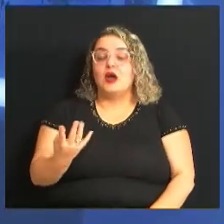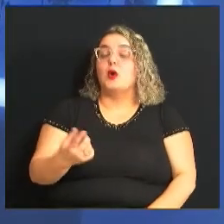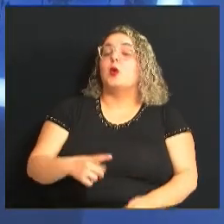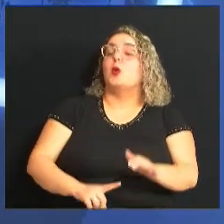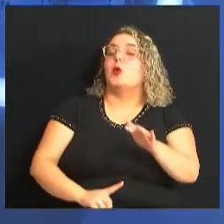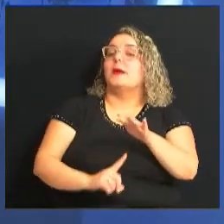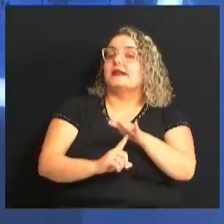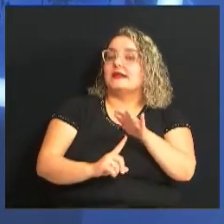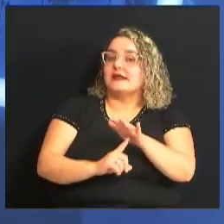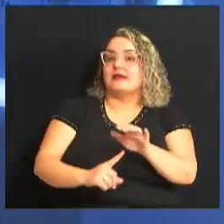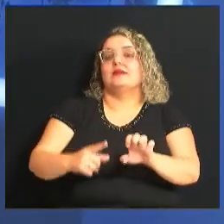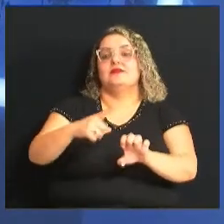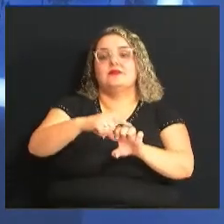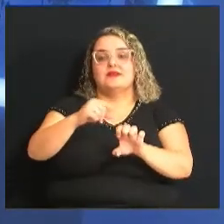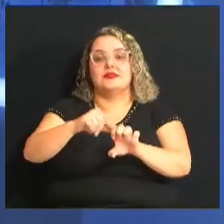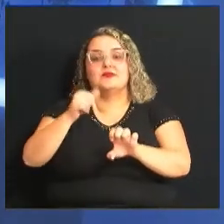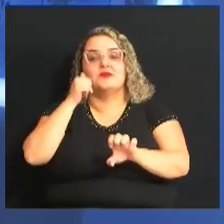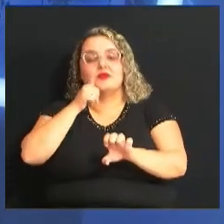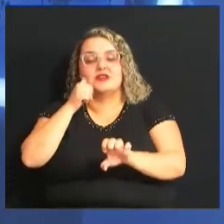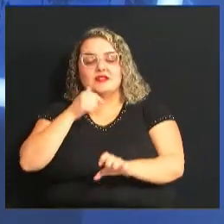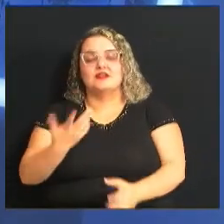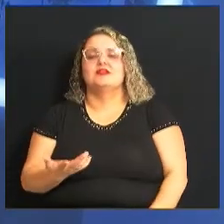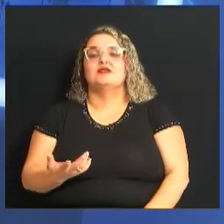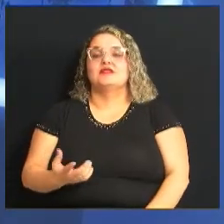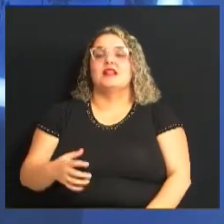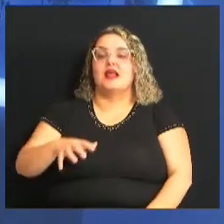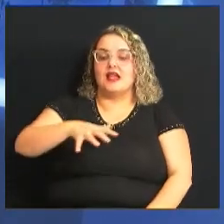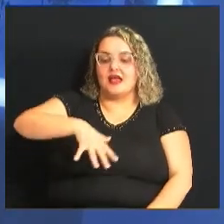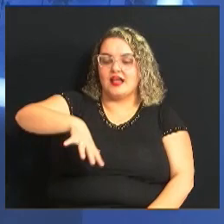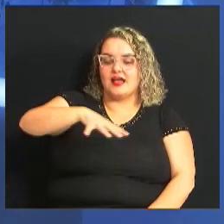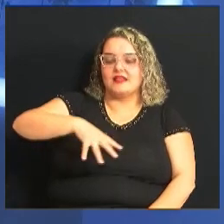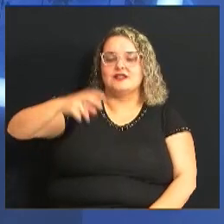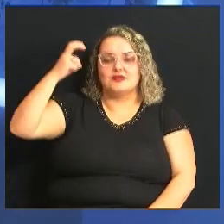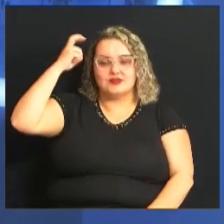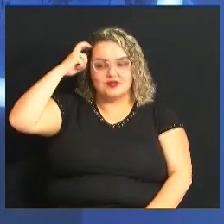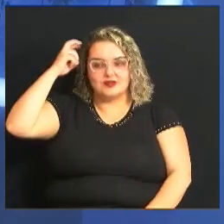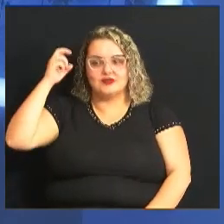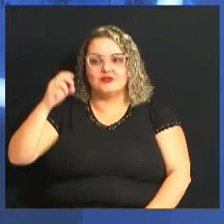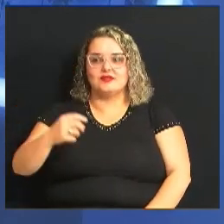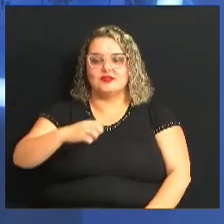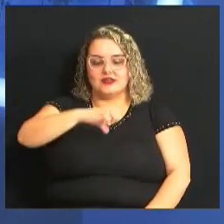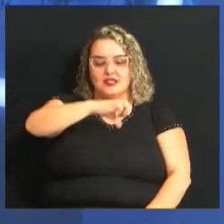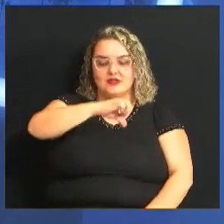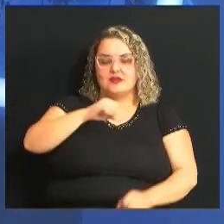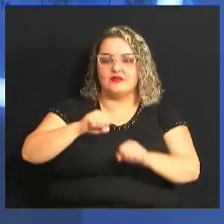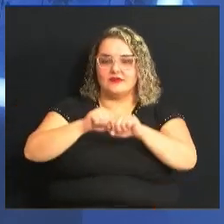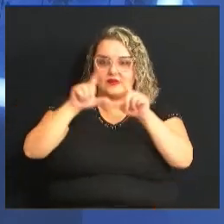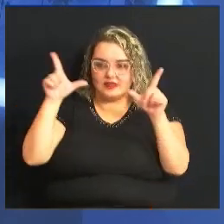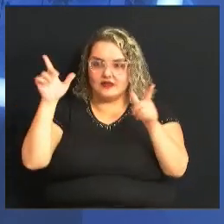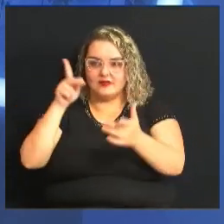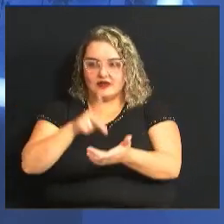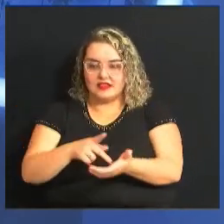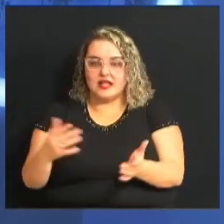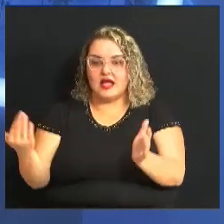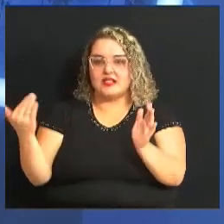na Estação Cultura a partir das 10 horas da manhã neste sábado, a partir das 9 horas da manhã, na verdade, vai até